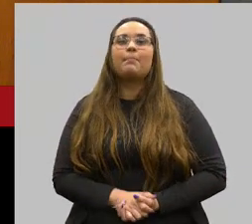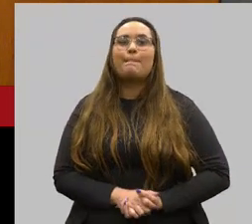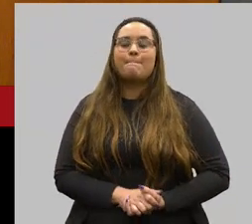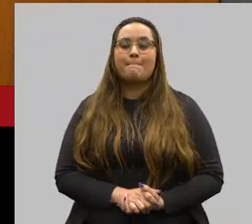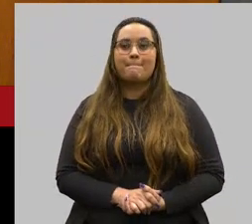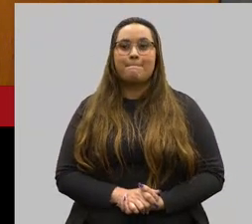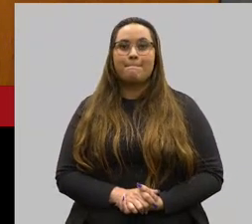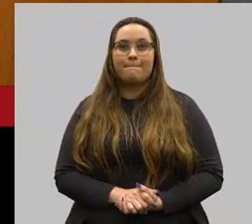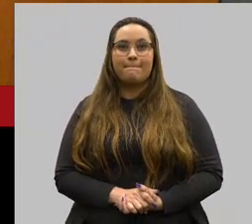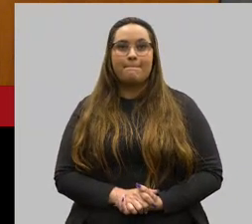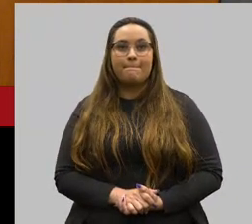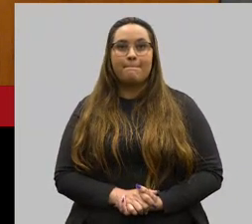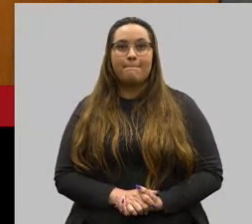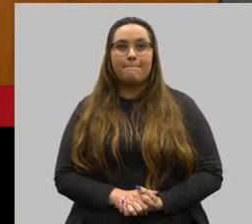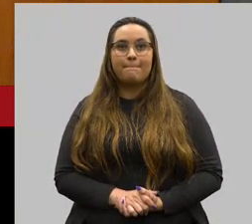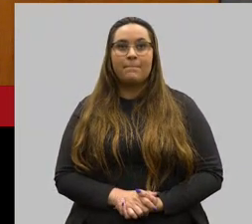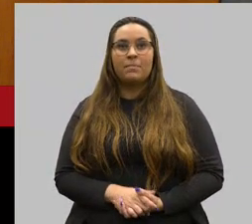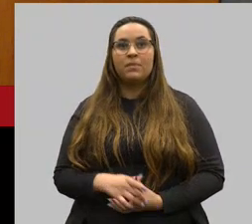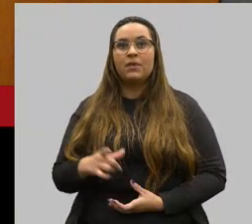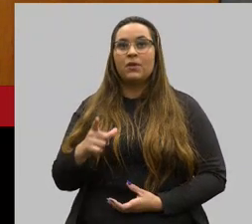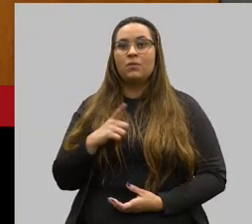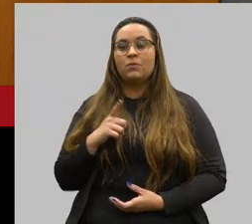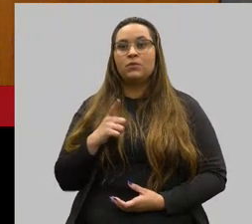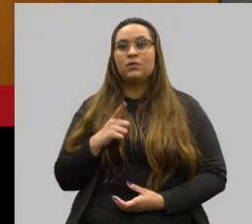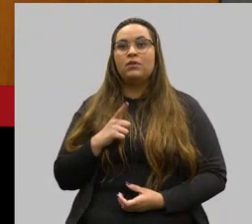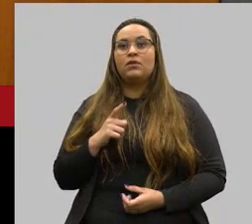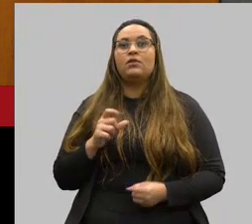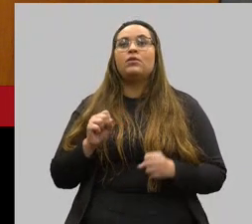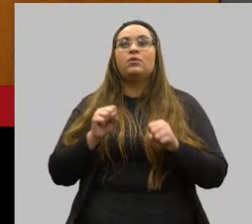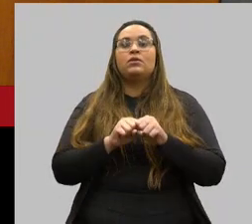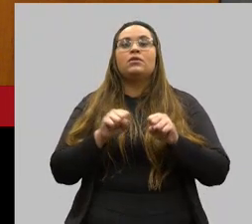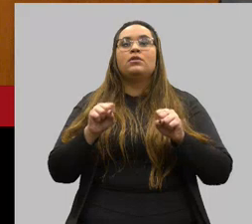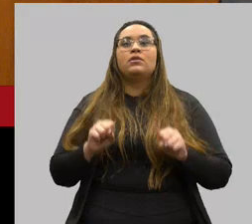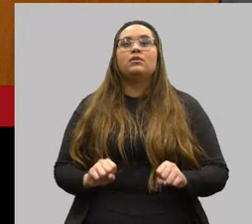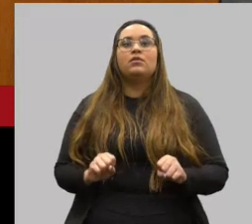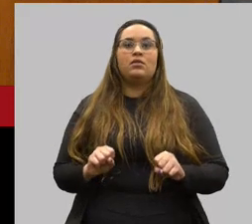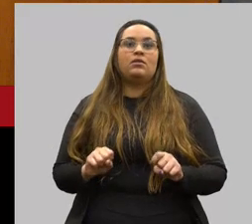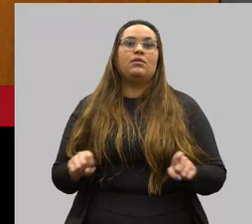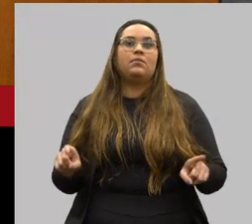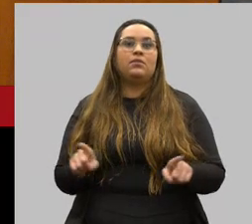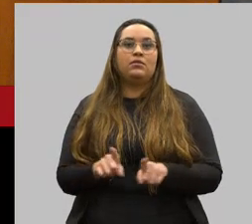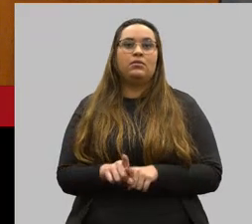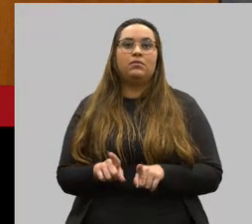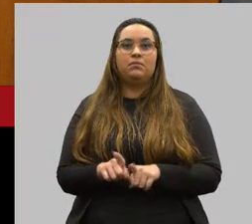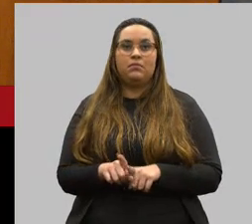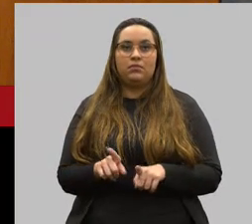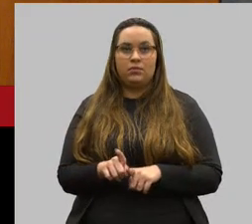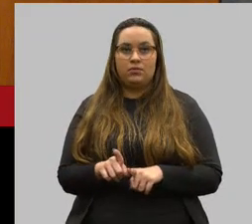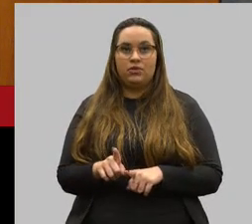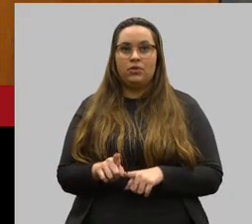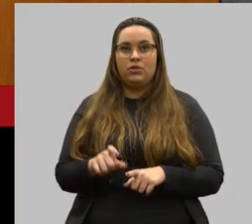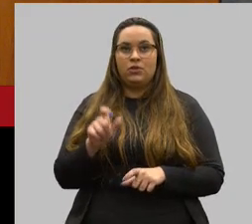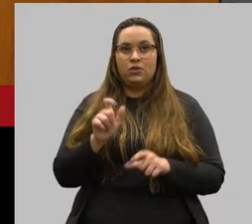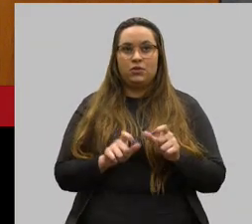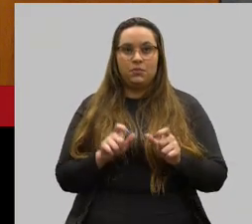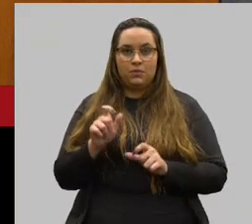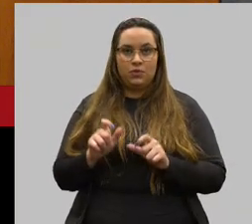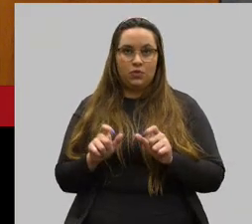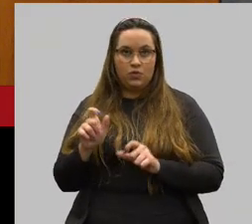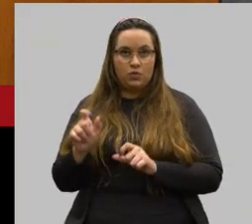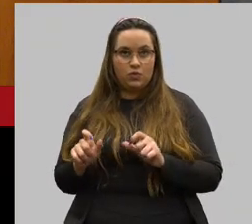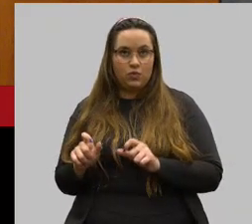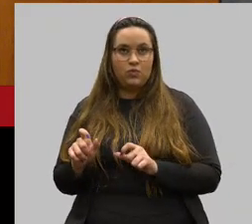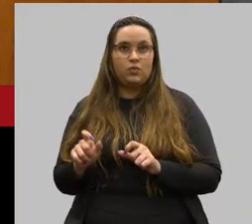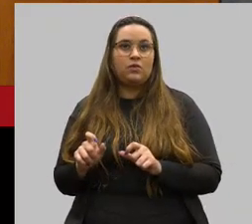temos uma sistemática eh da nossa diretoria eh de pessoal eh no sentido